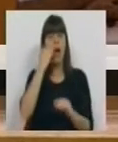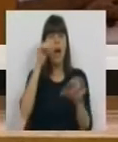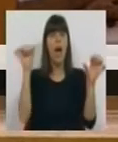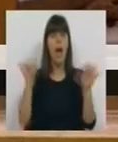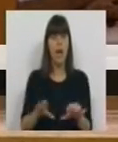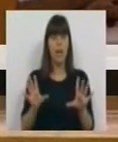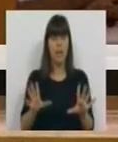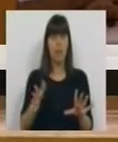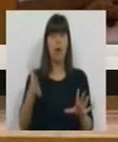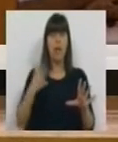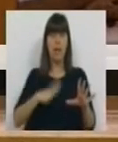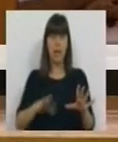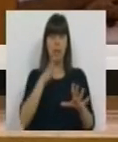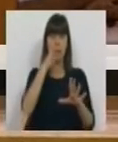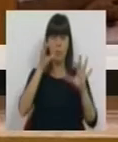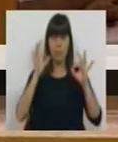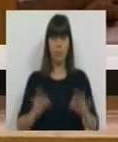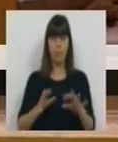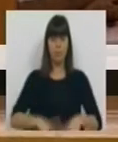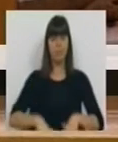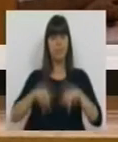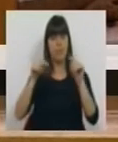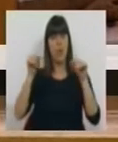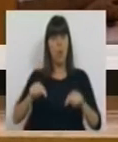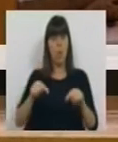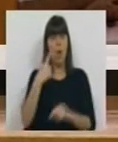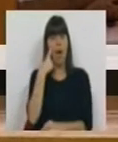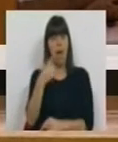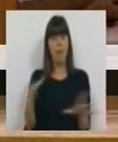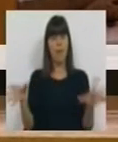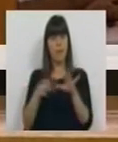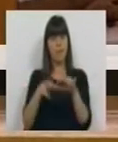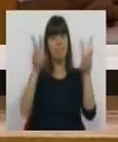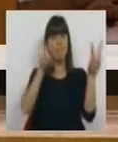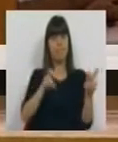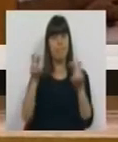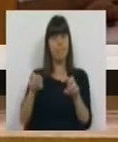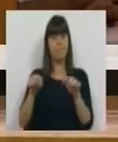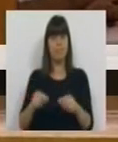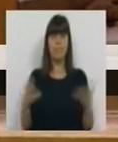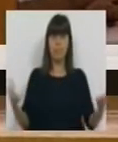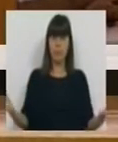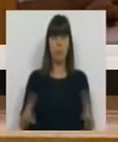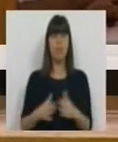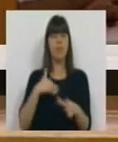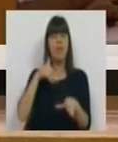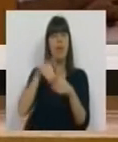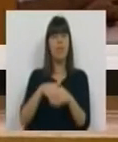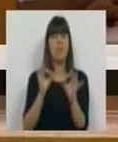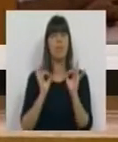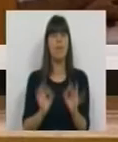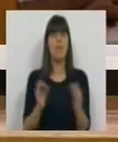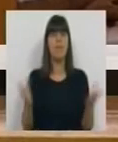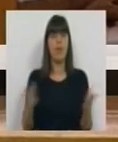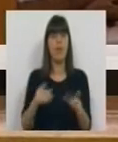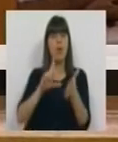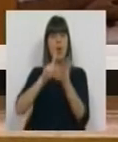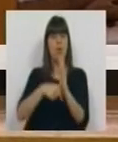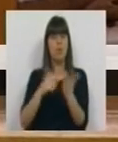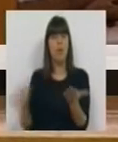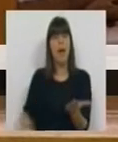agravou, queremos sinalizar a evolução que hoje se registra em relação a esta matéria e, por isso, votaremos favoravelmente